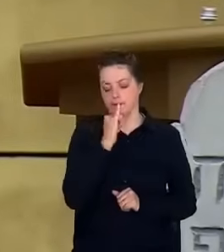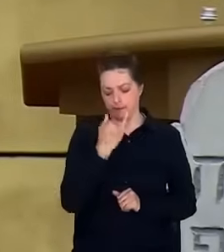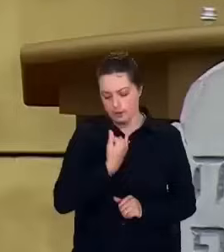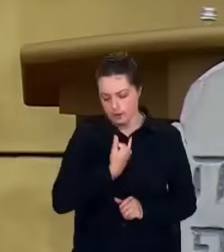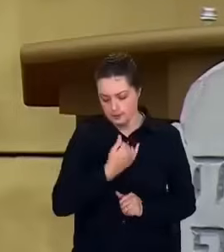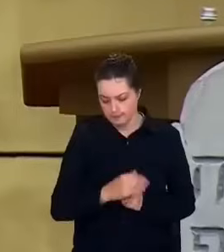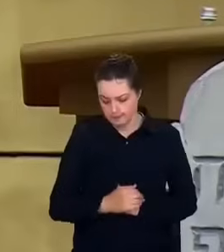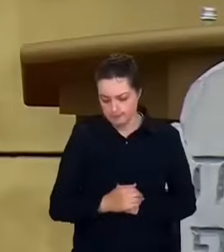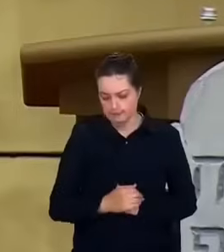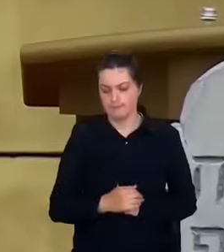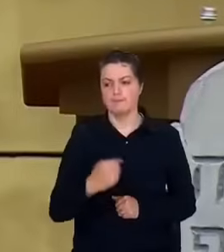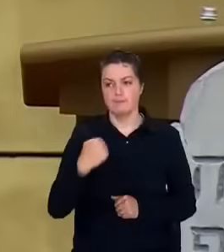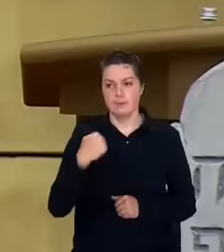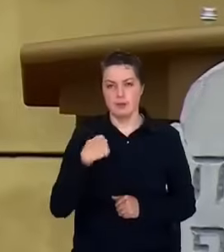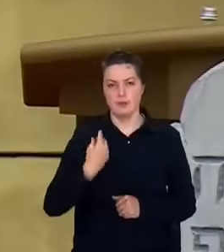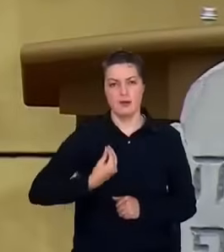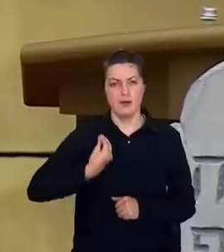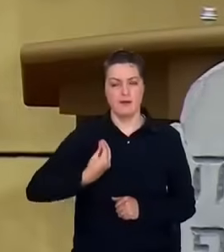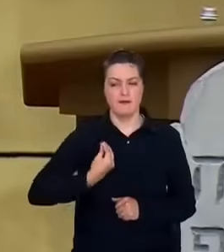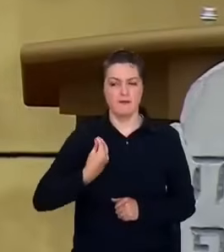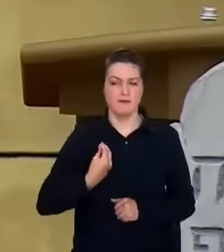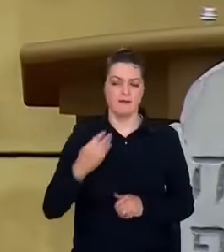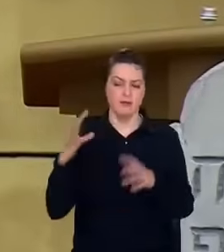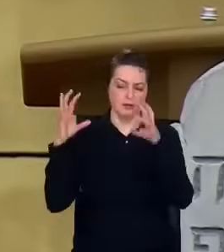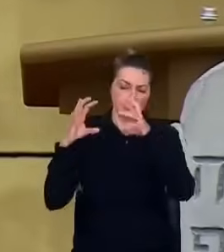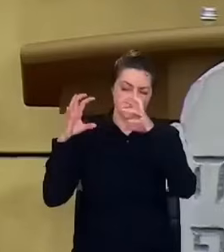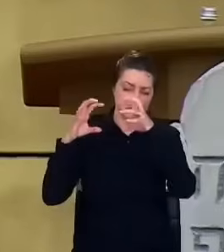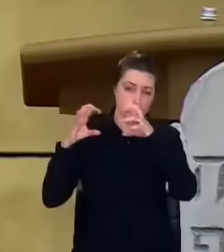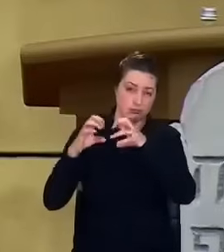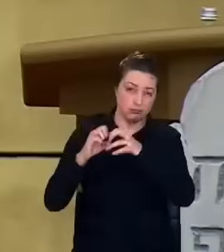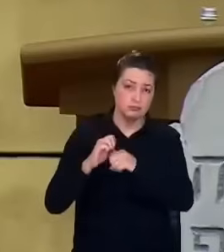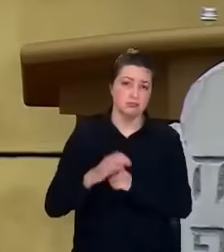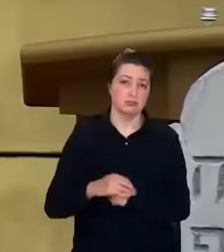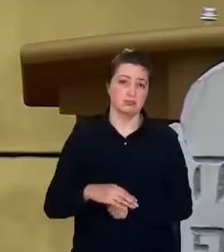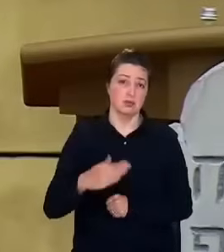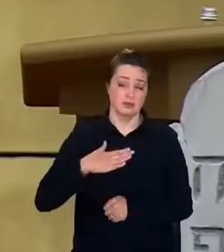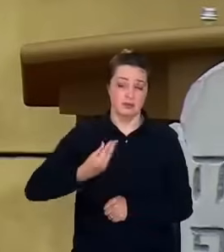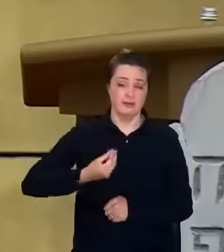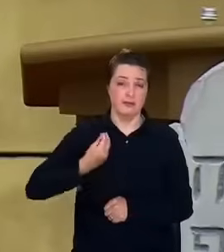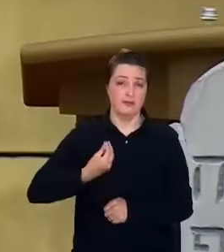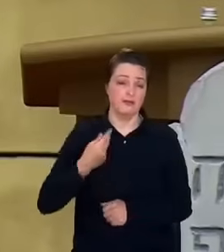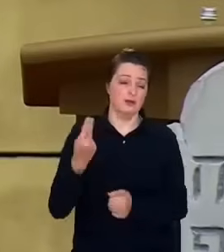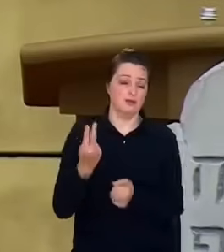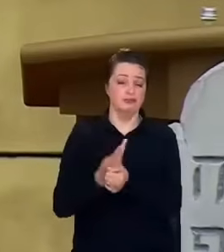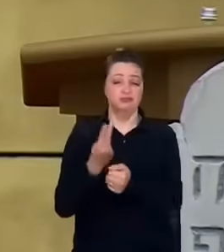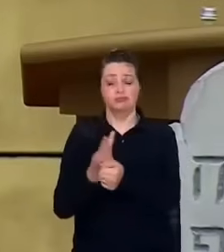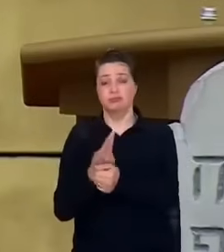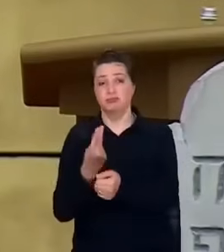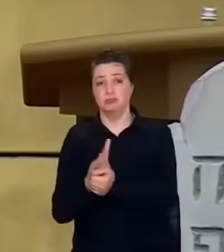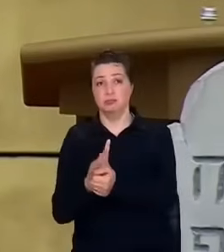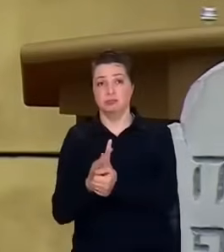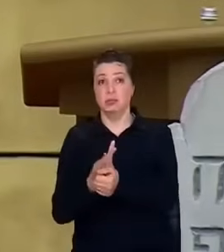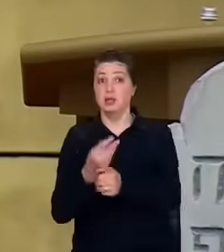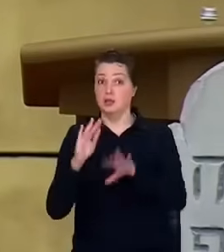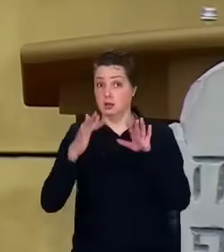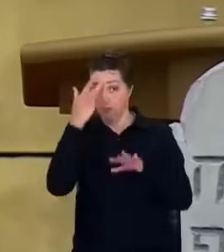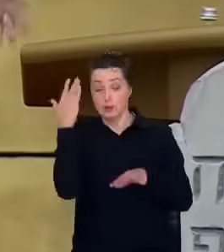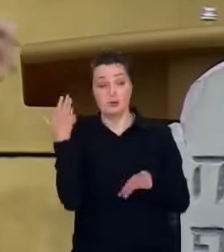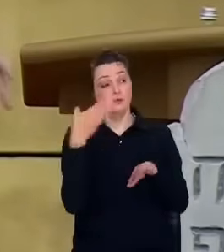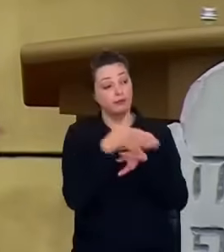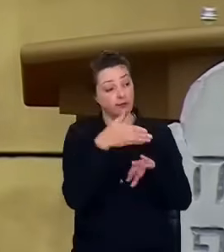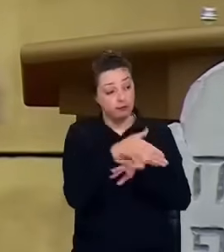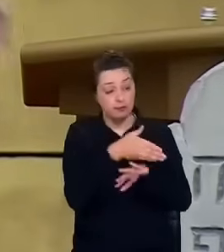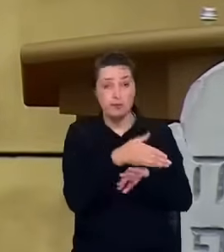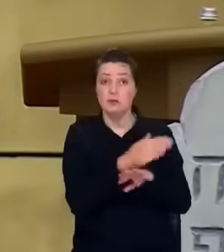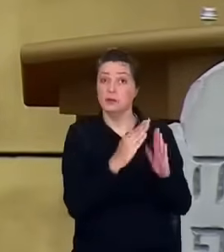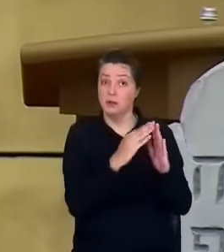tenho andado no escuro. Eu tenho dado cabeçada na minha vida. Embora eu venha na igreja, eu sou